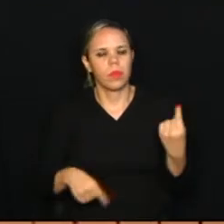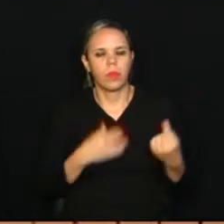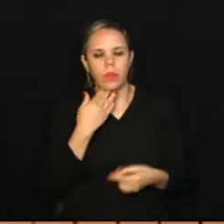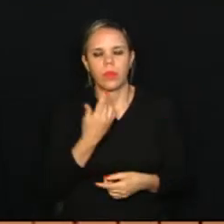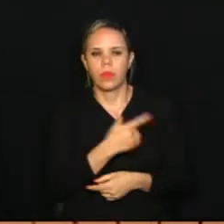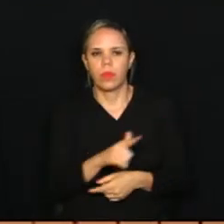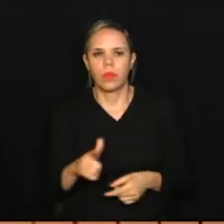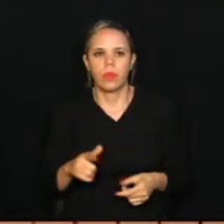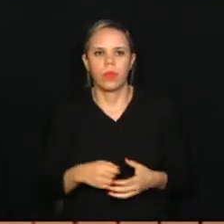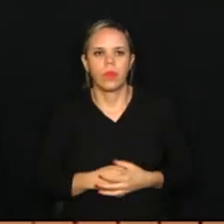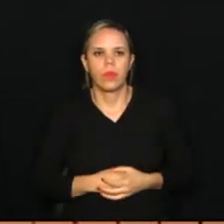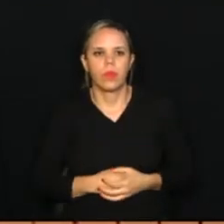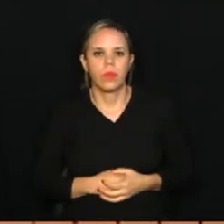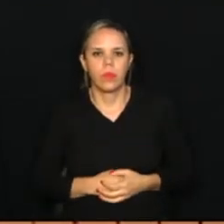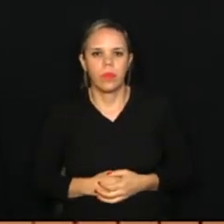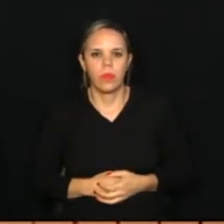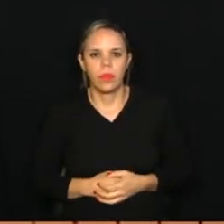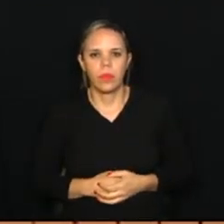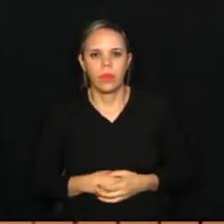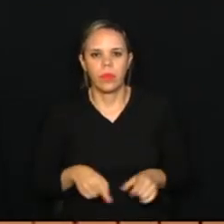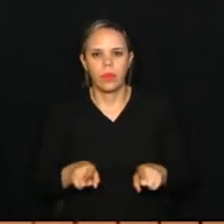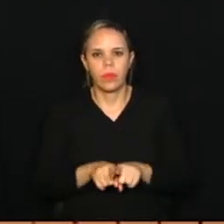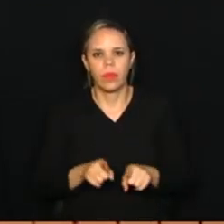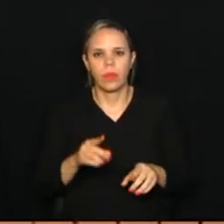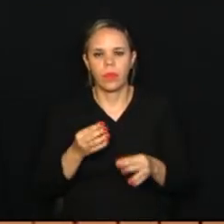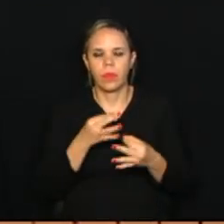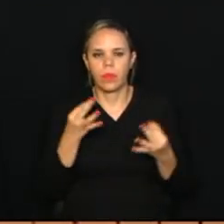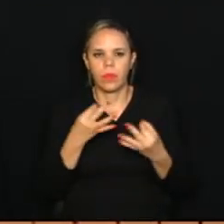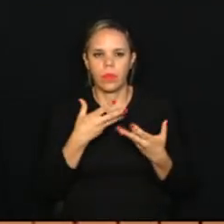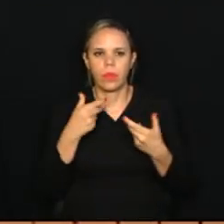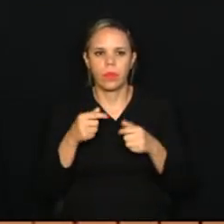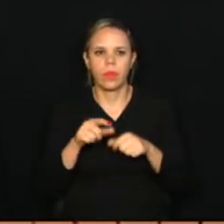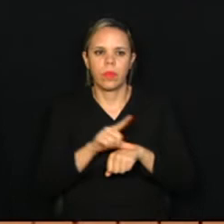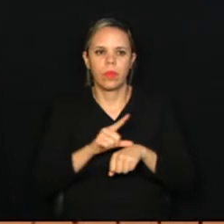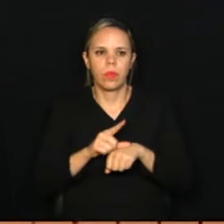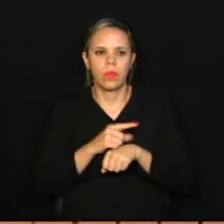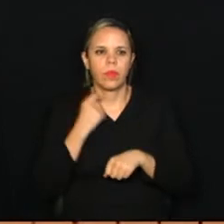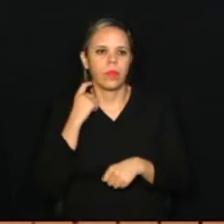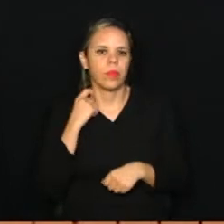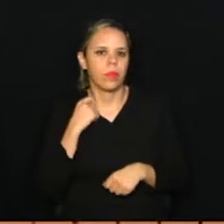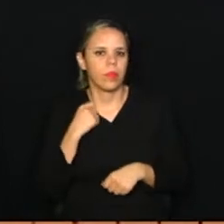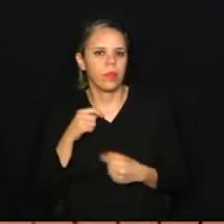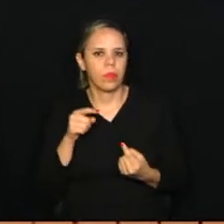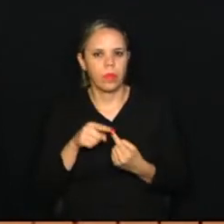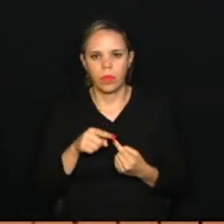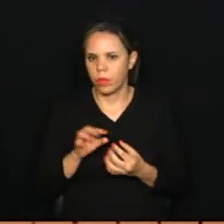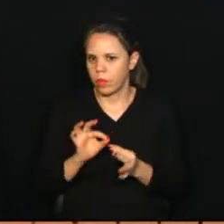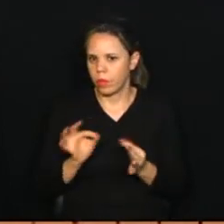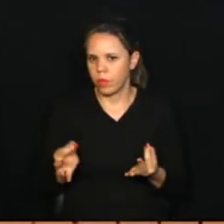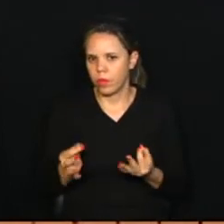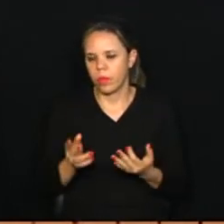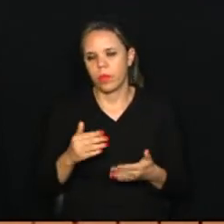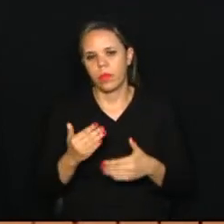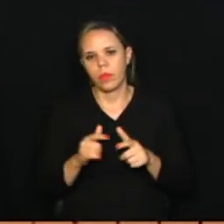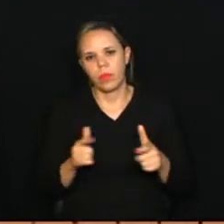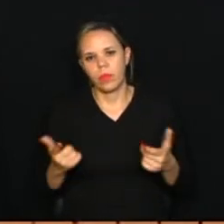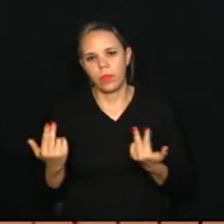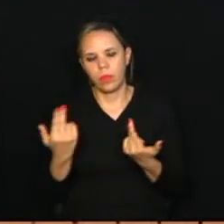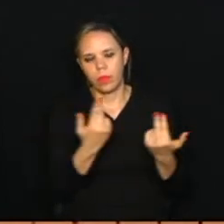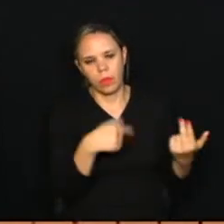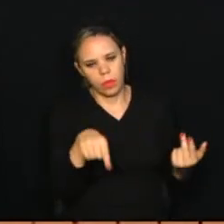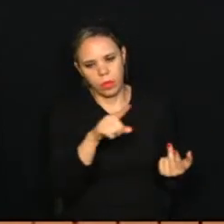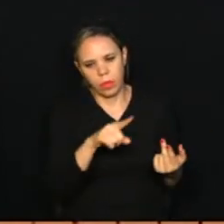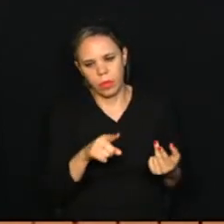ter, e também aprimorar a legislação no sentido de simplificar cada vez mais, da mesma forma que